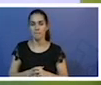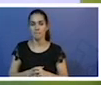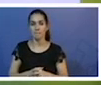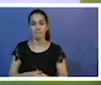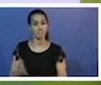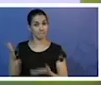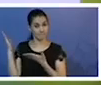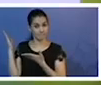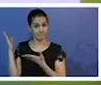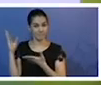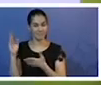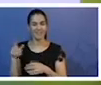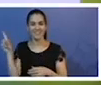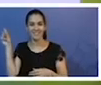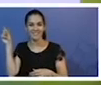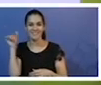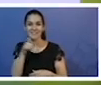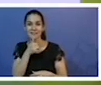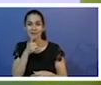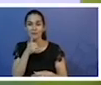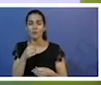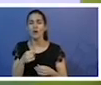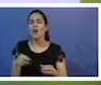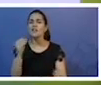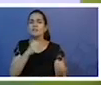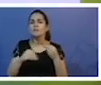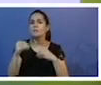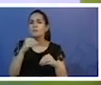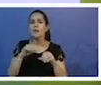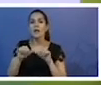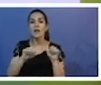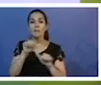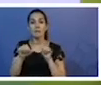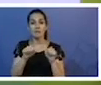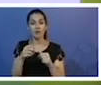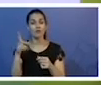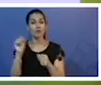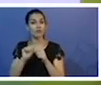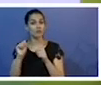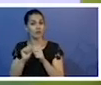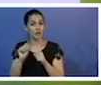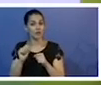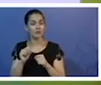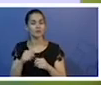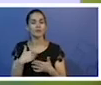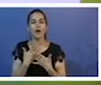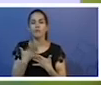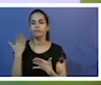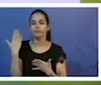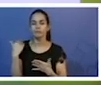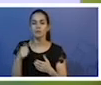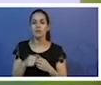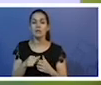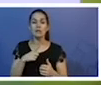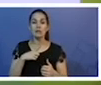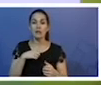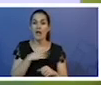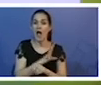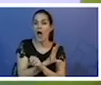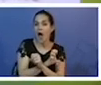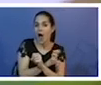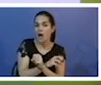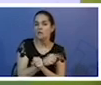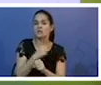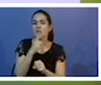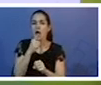Então, aqui o experimento que foi feito ali na fórmula anterior. Nesse recipiente, nós temos o ácido. Na água, ele